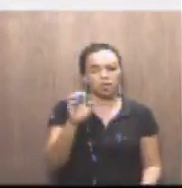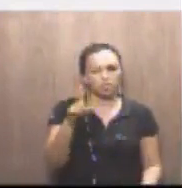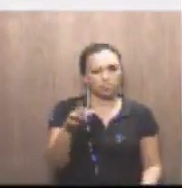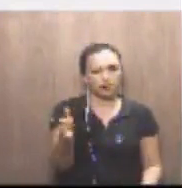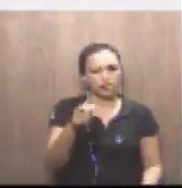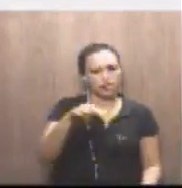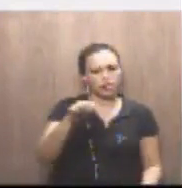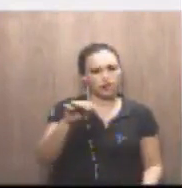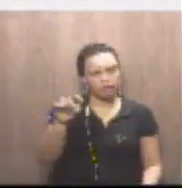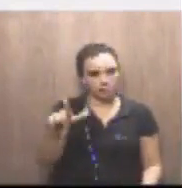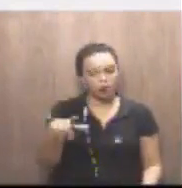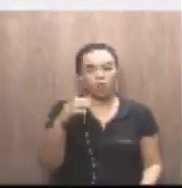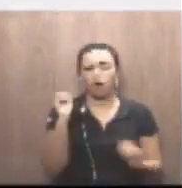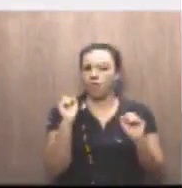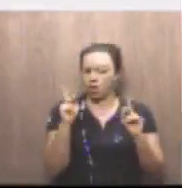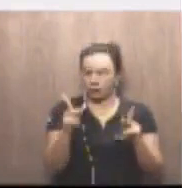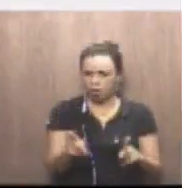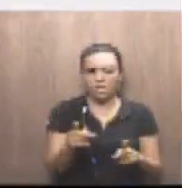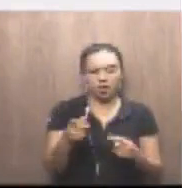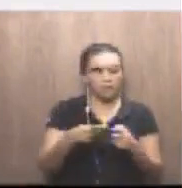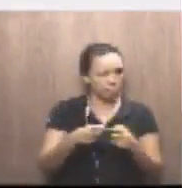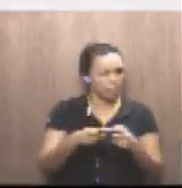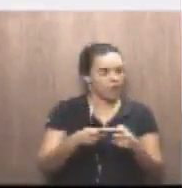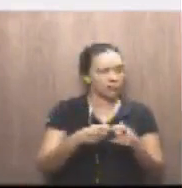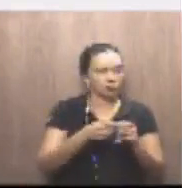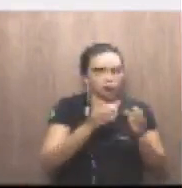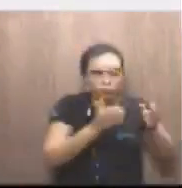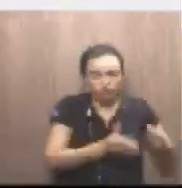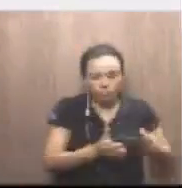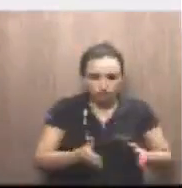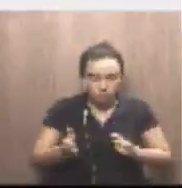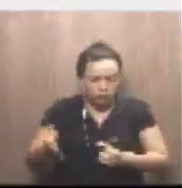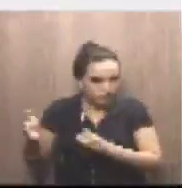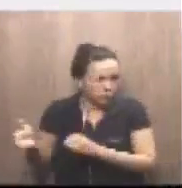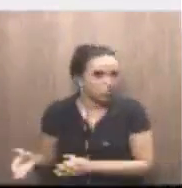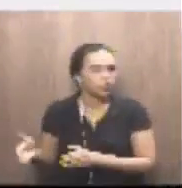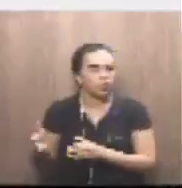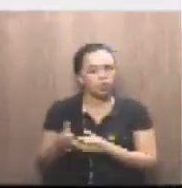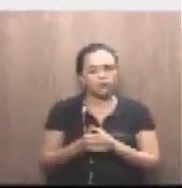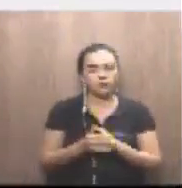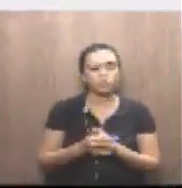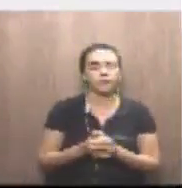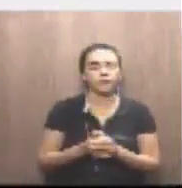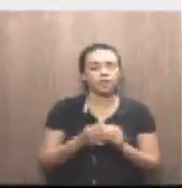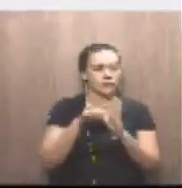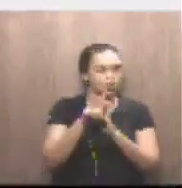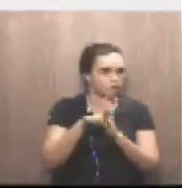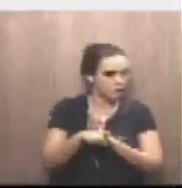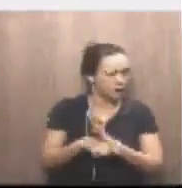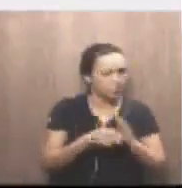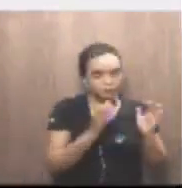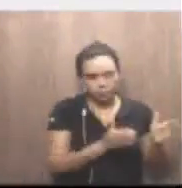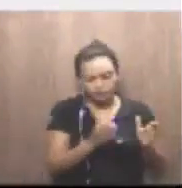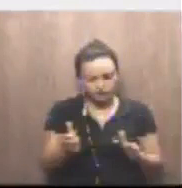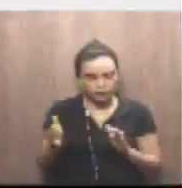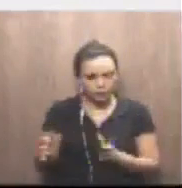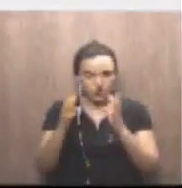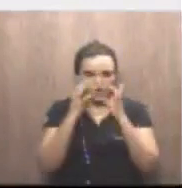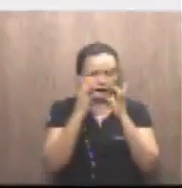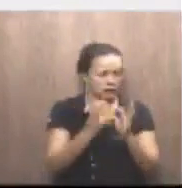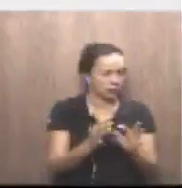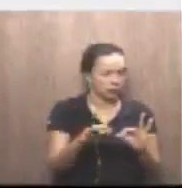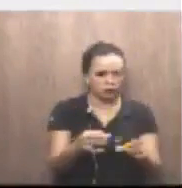bem feito, bem realizado, bem monitorado, prestado atenção em todas